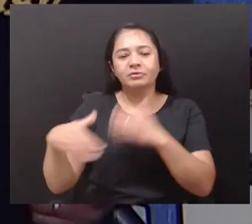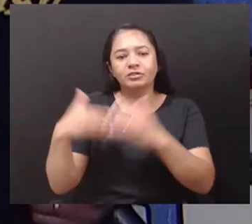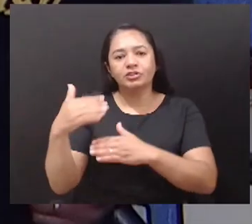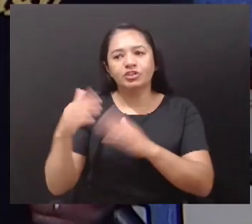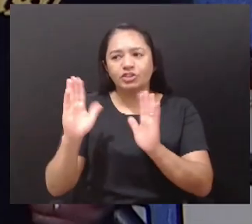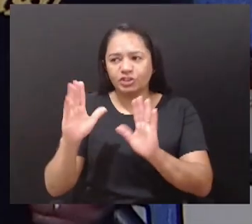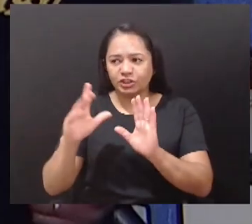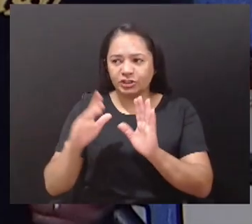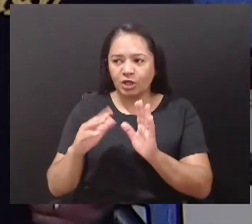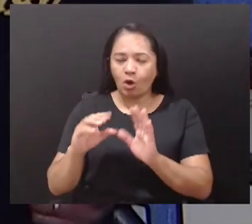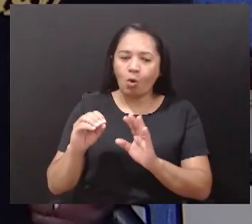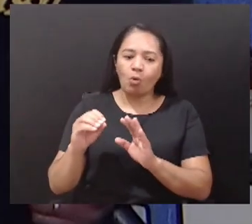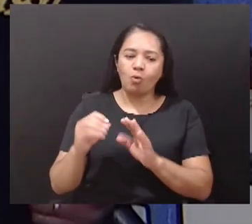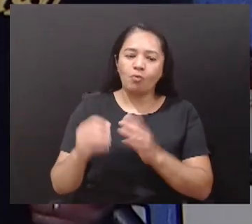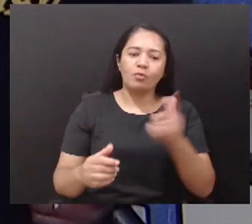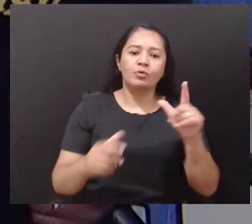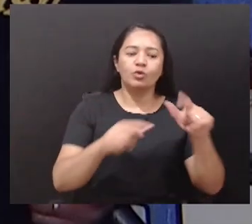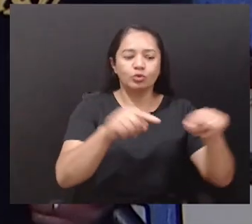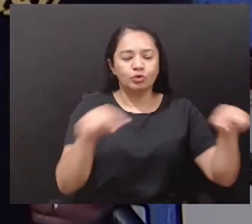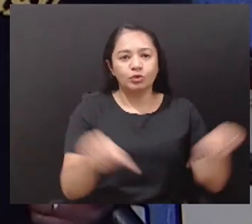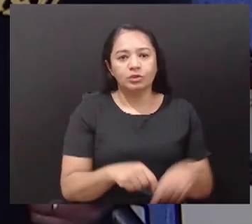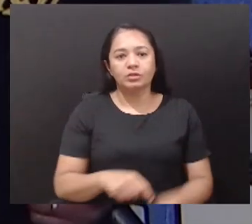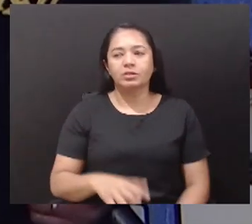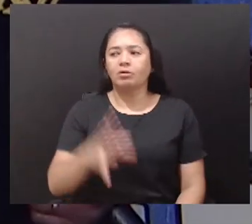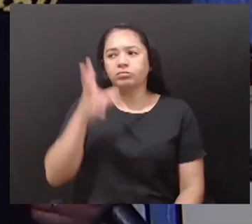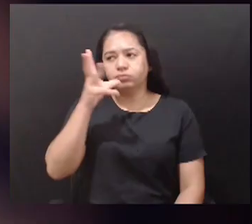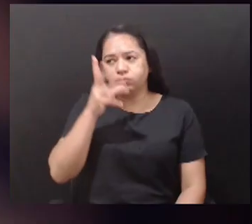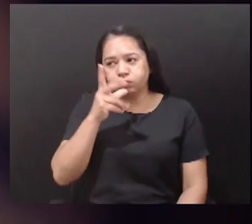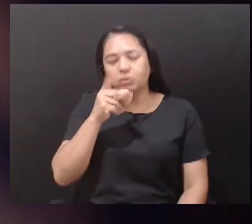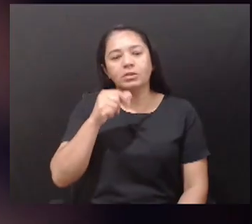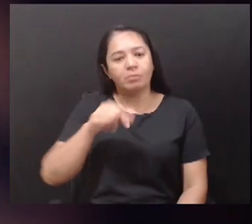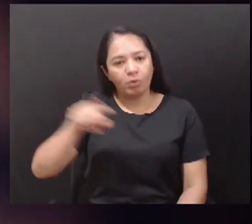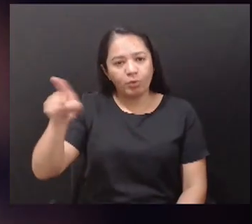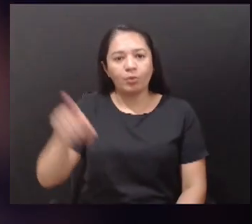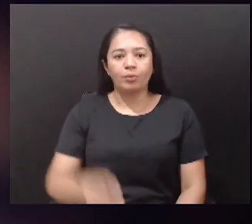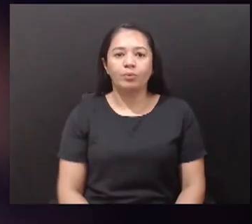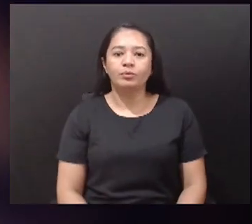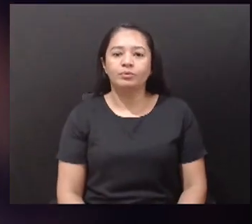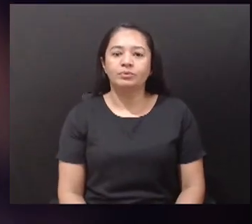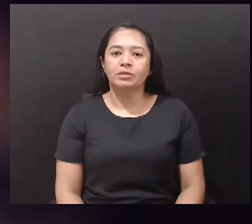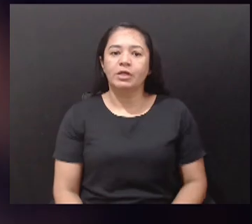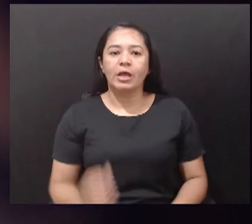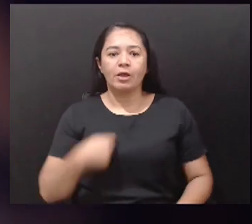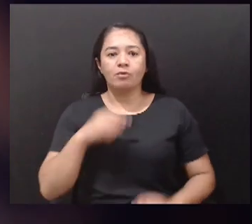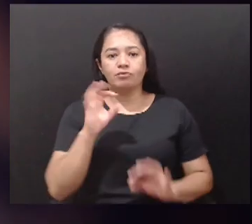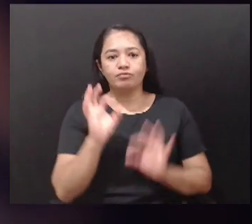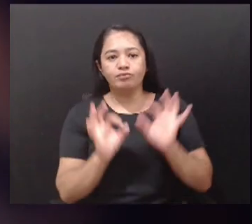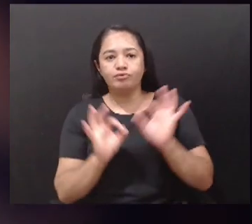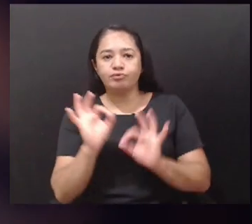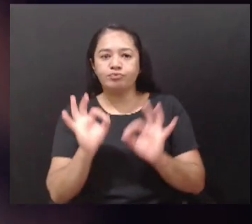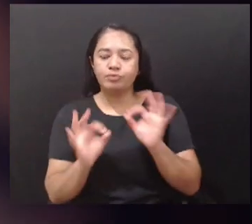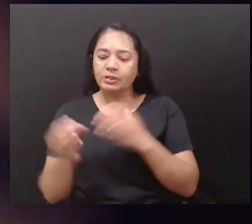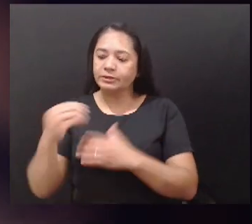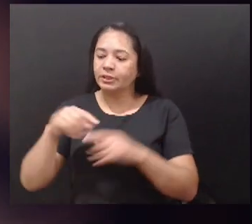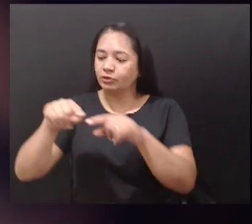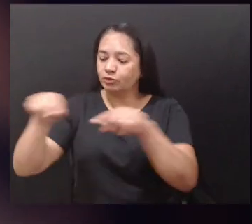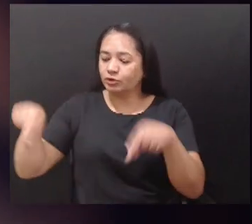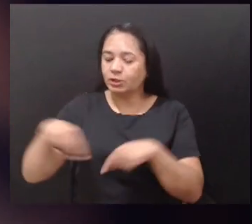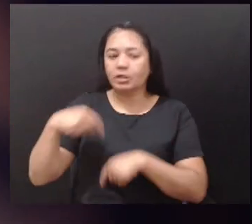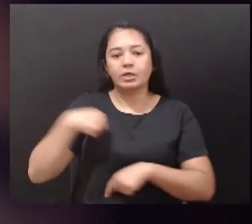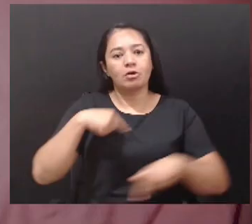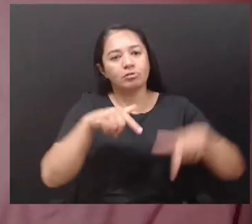por outros salões? Não, demorou para empreender. Eu fui me preparando dentro dos salões que eu passava. Tá. Então